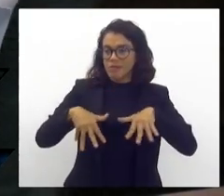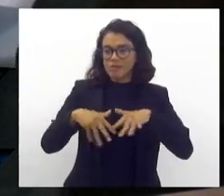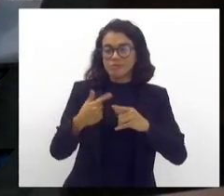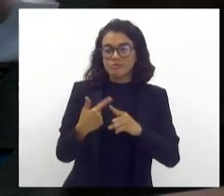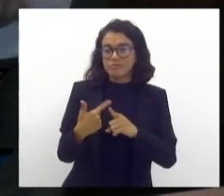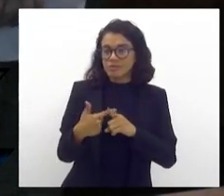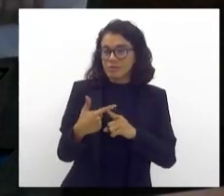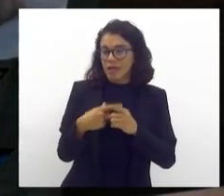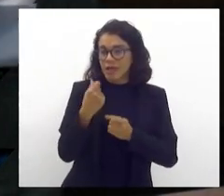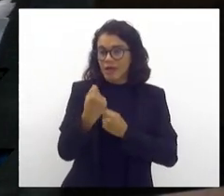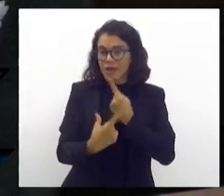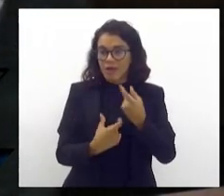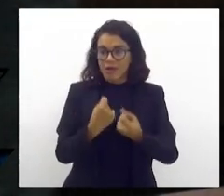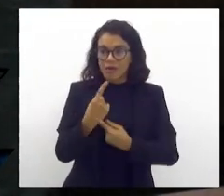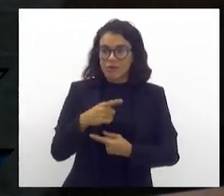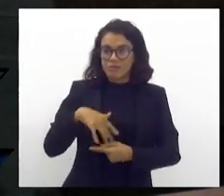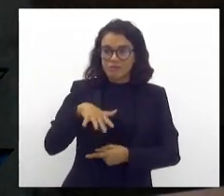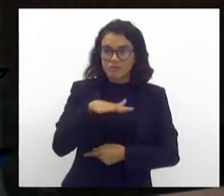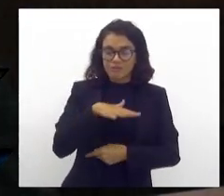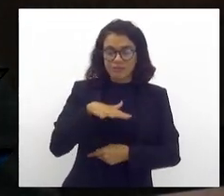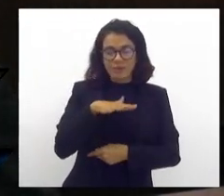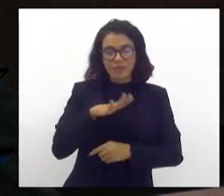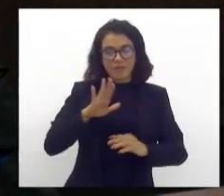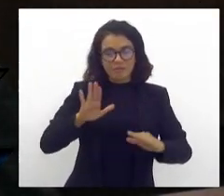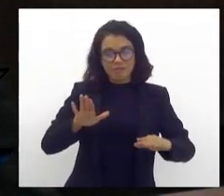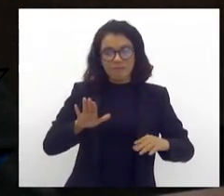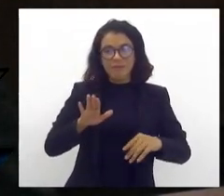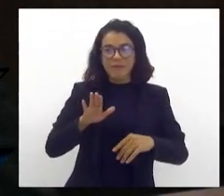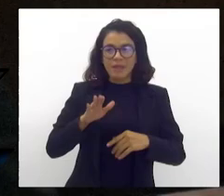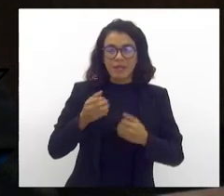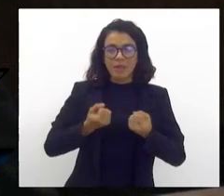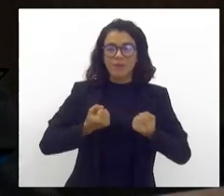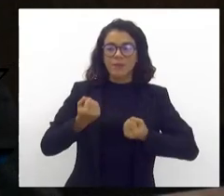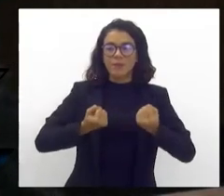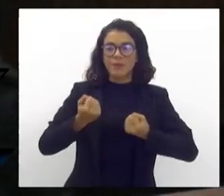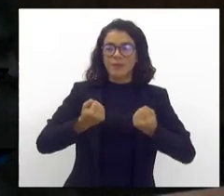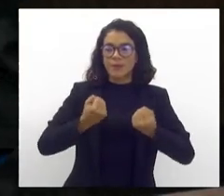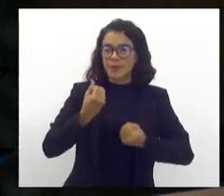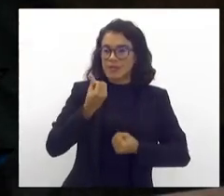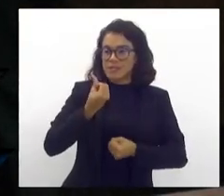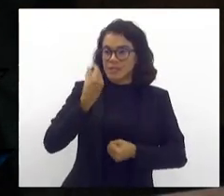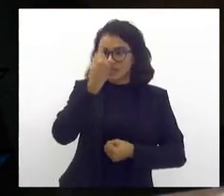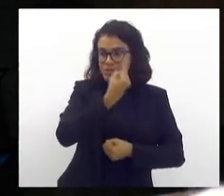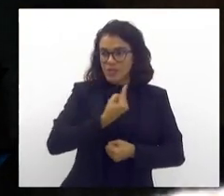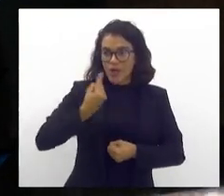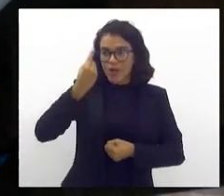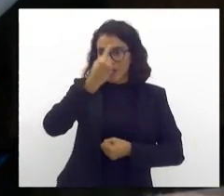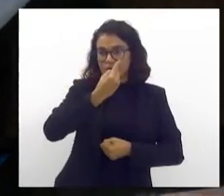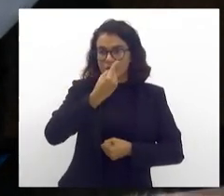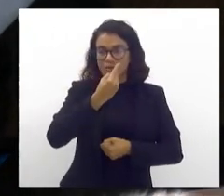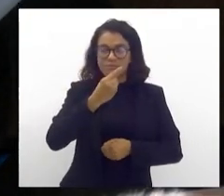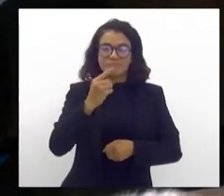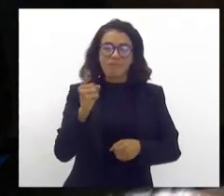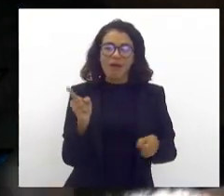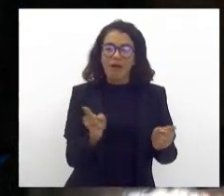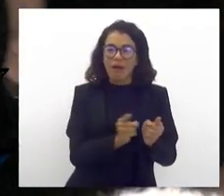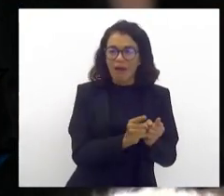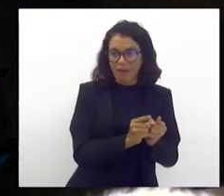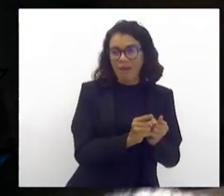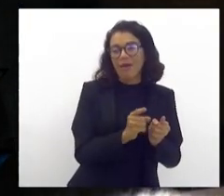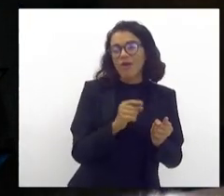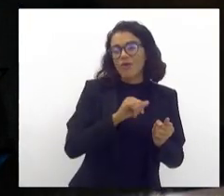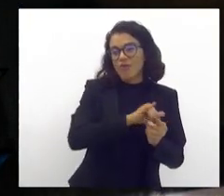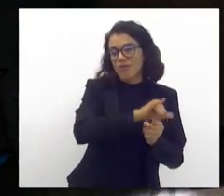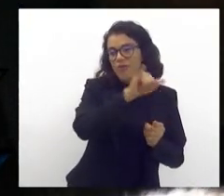que muitas vezes, ao invés de enfrentar a estrada por 6 horas de viagem, a gente utiliza, né,